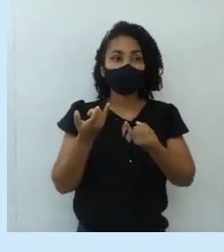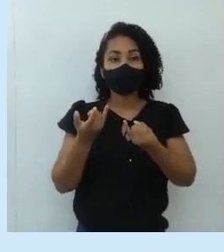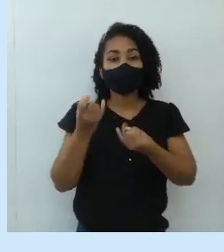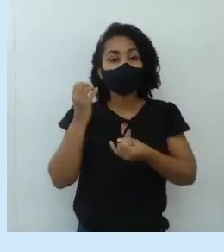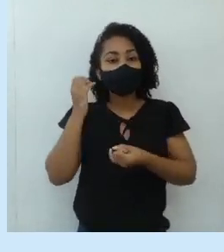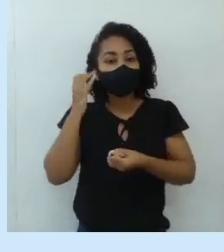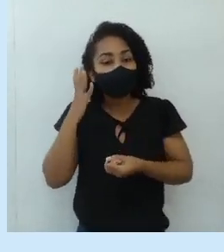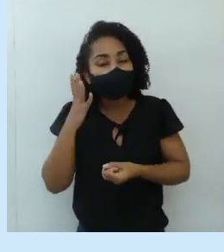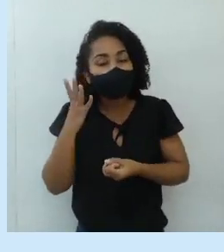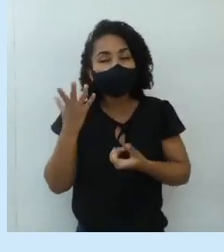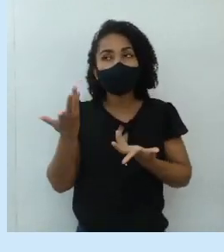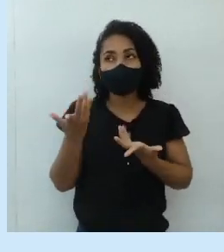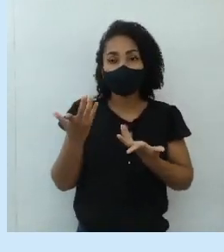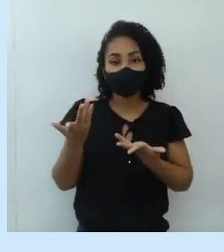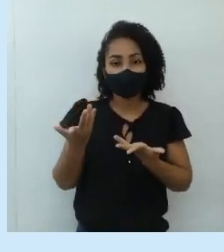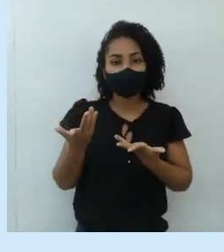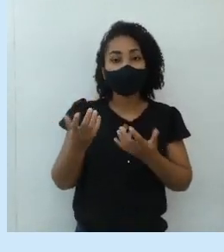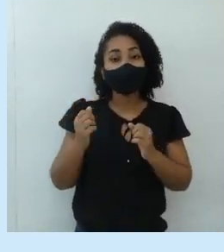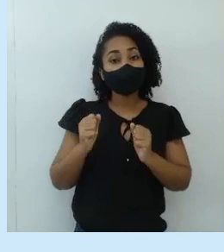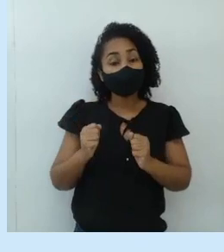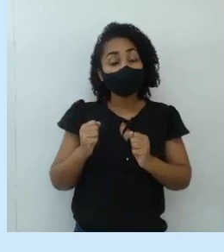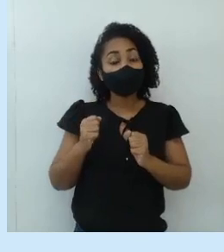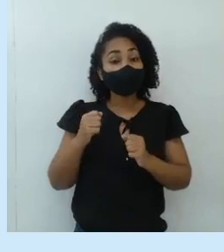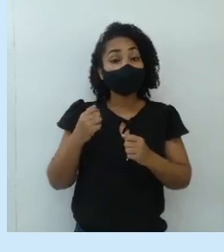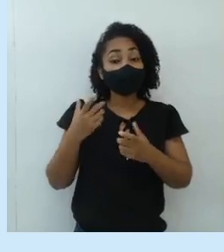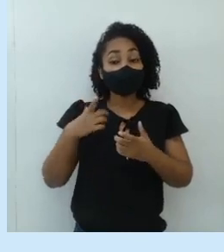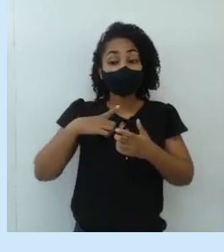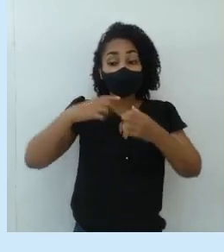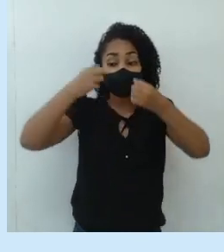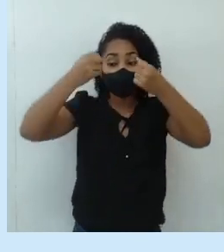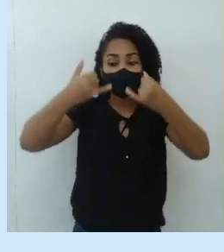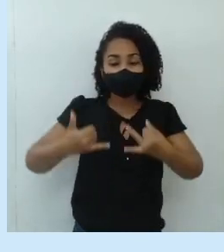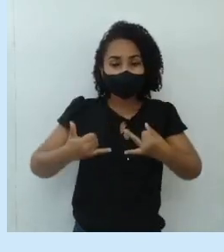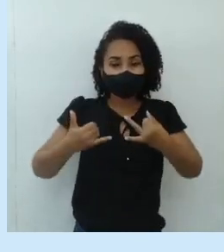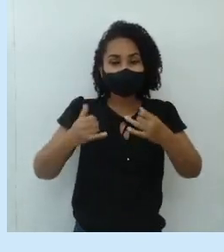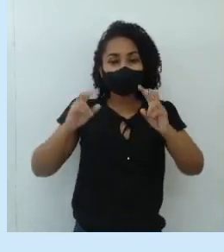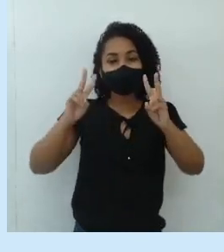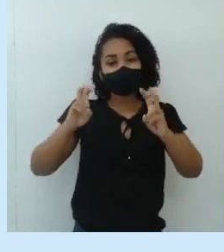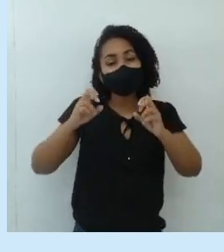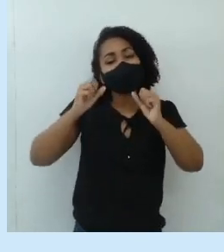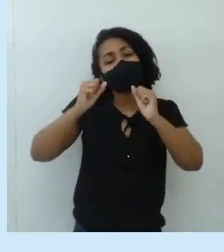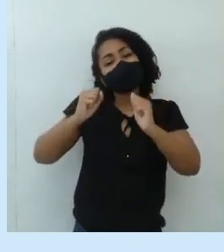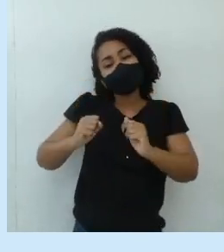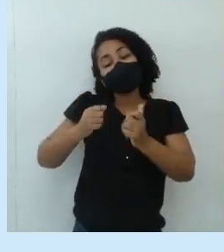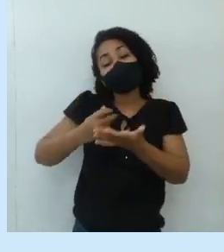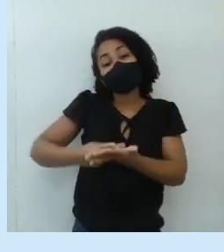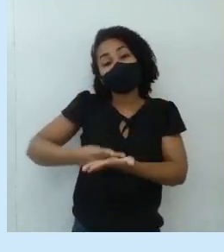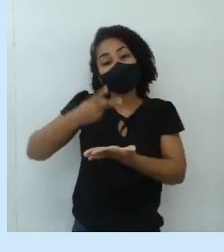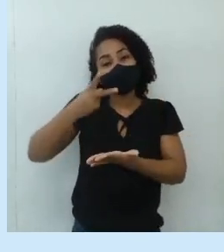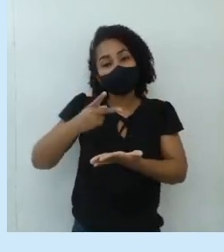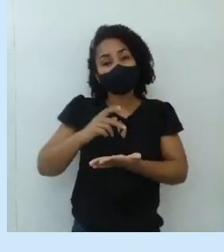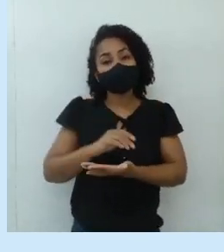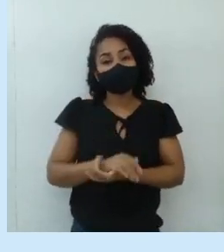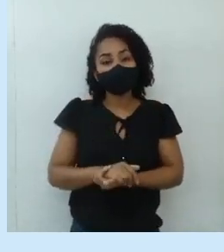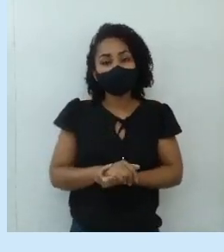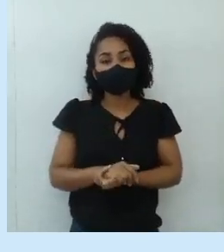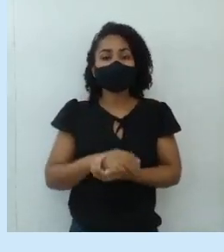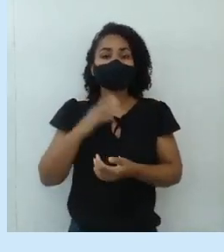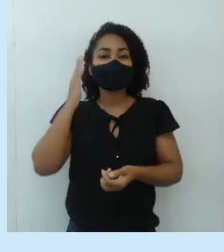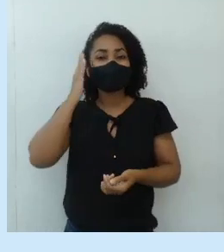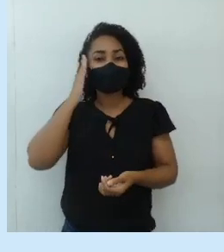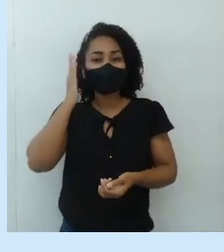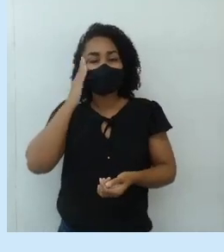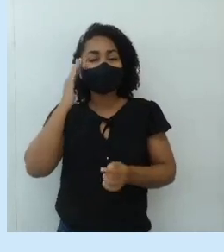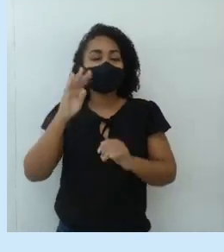ou seja, quando se fala de previsão do tempo, pode realizar previsões e entender